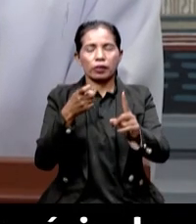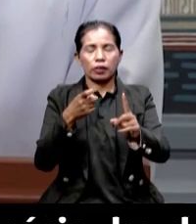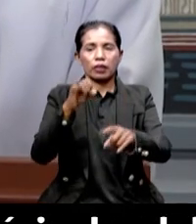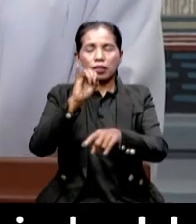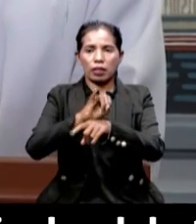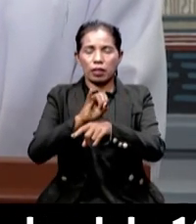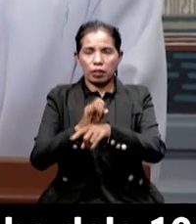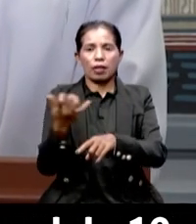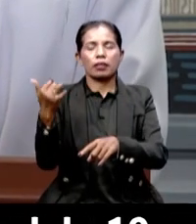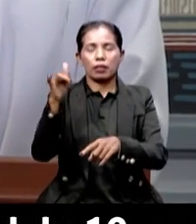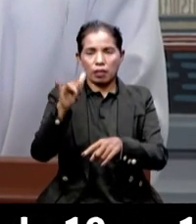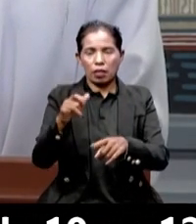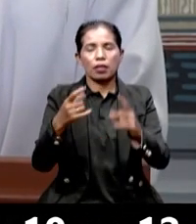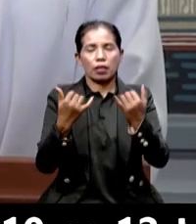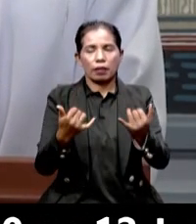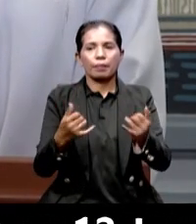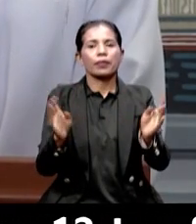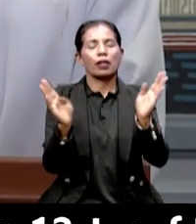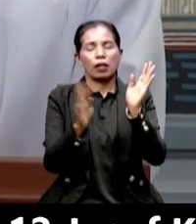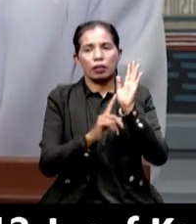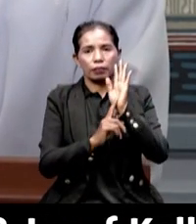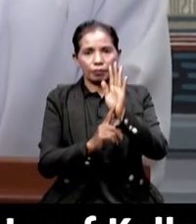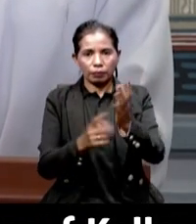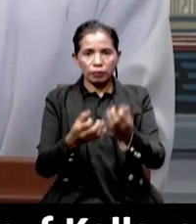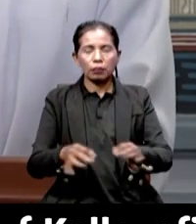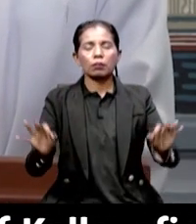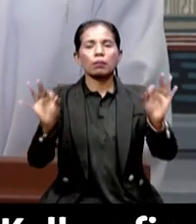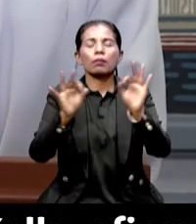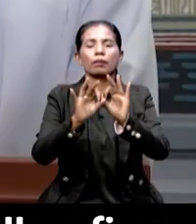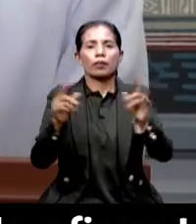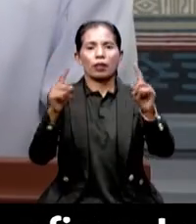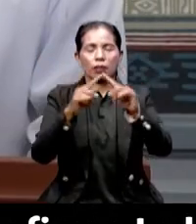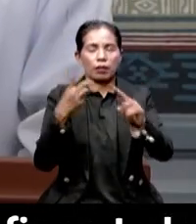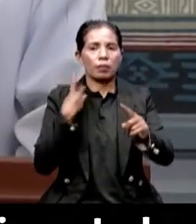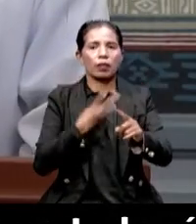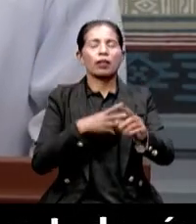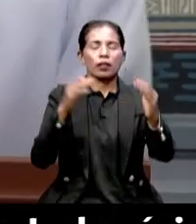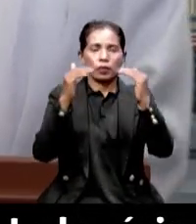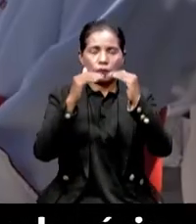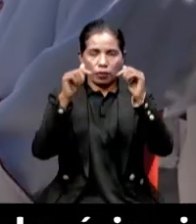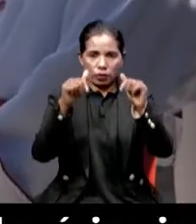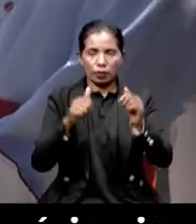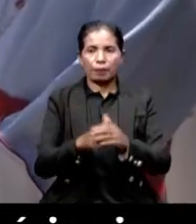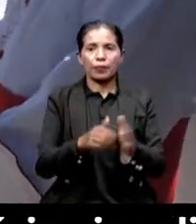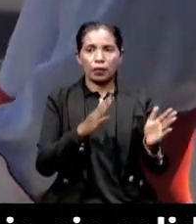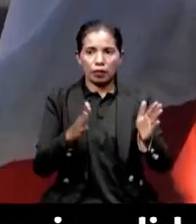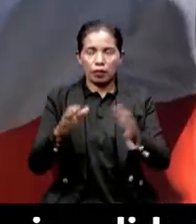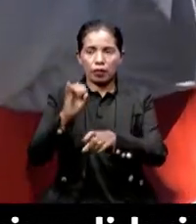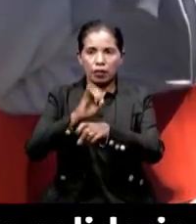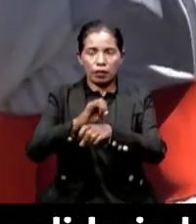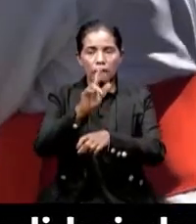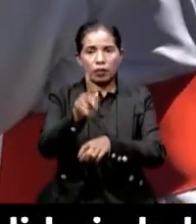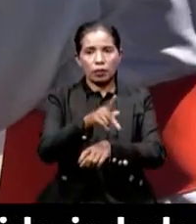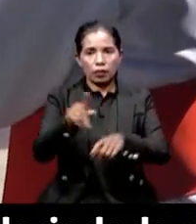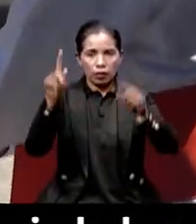creda Niniane. Então, e da Nema correm. Sai motivo principal para a minha encontro hoje. Preparação da Igreja Católica Timor-Leste a sua